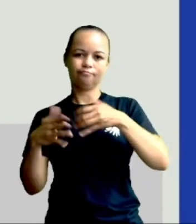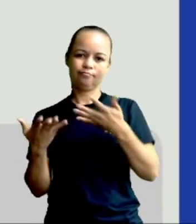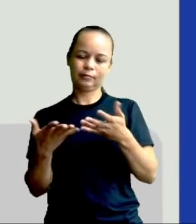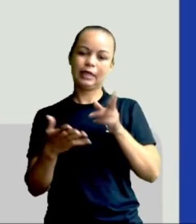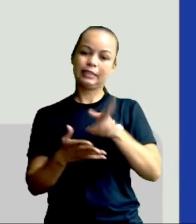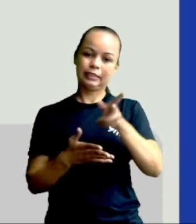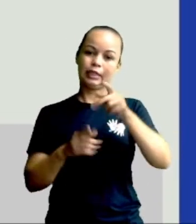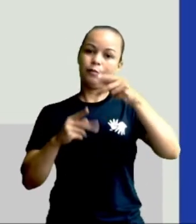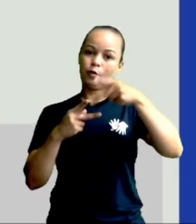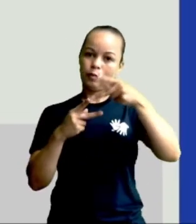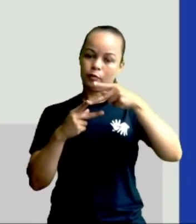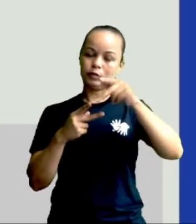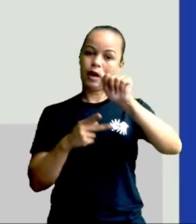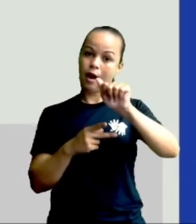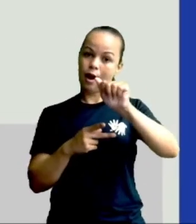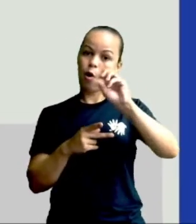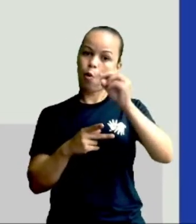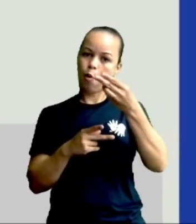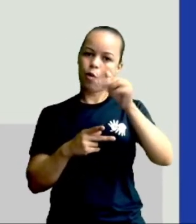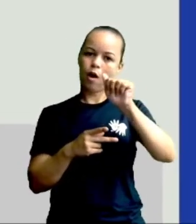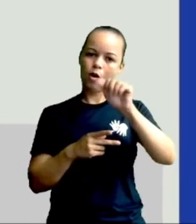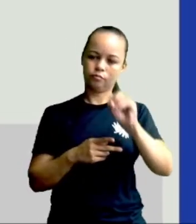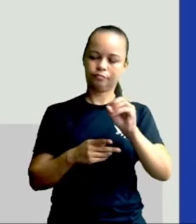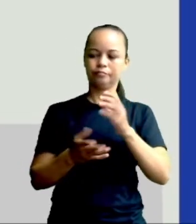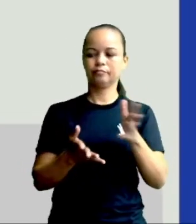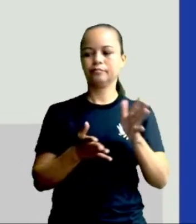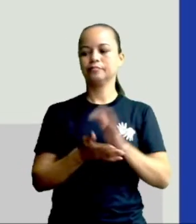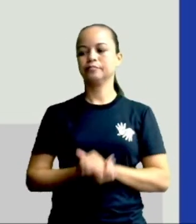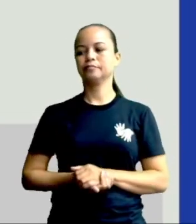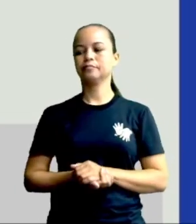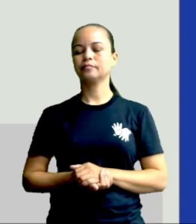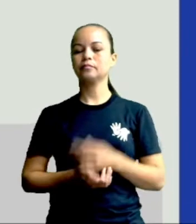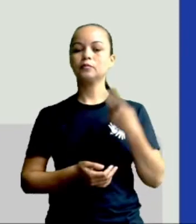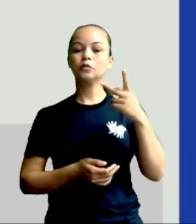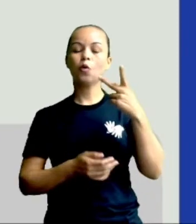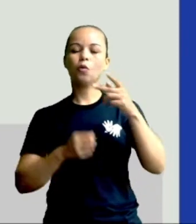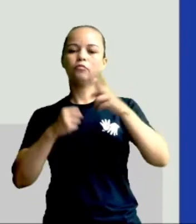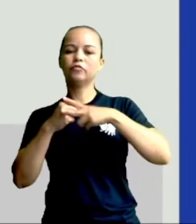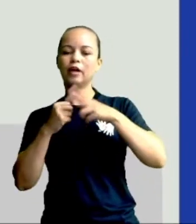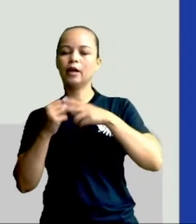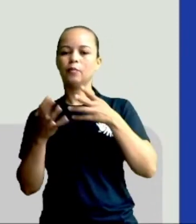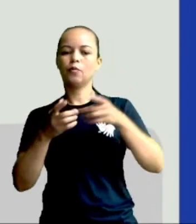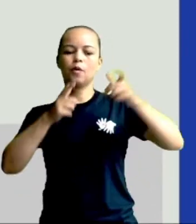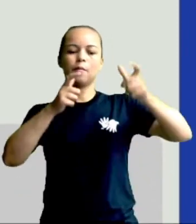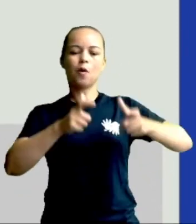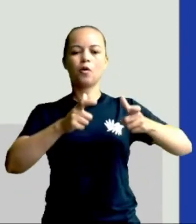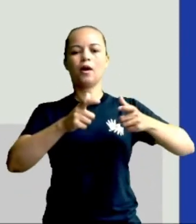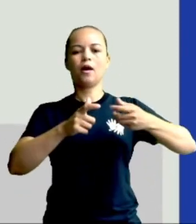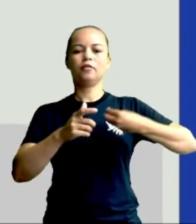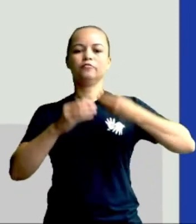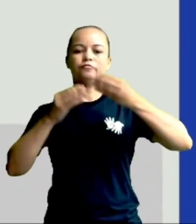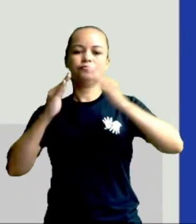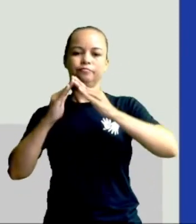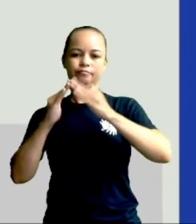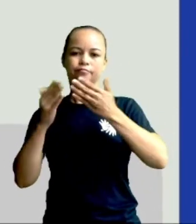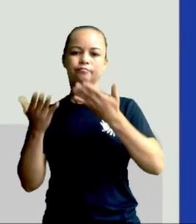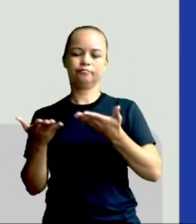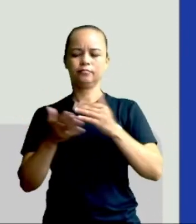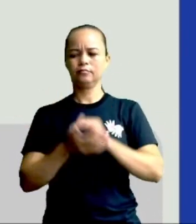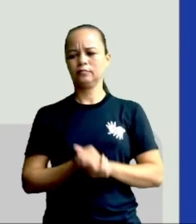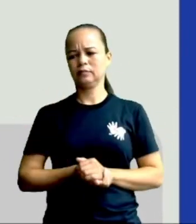e vamos para o próximo verbo os próximos verbos morar e residir